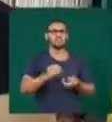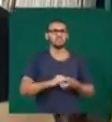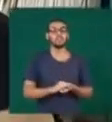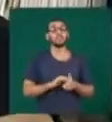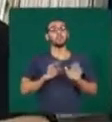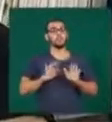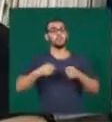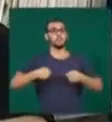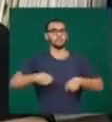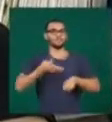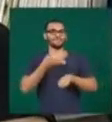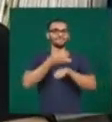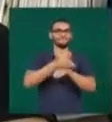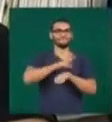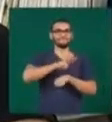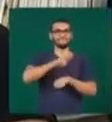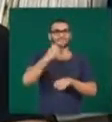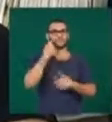no site, que é o